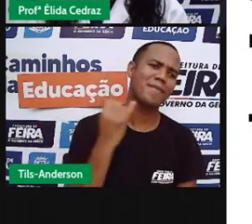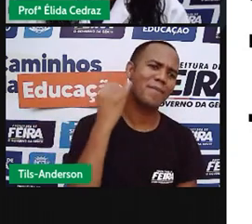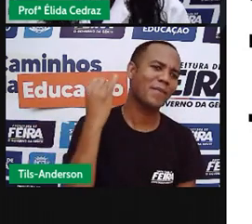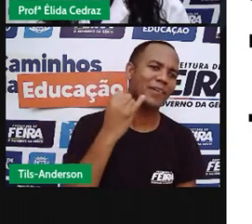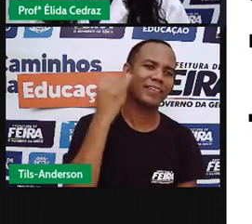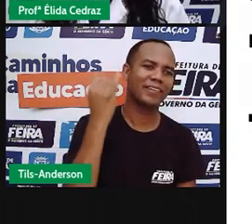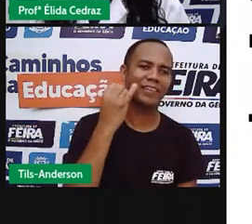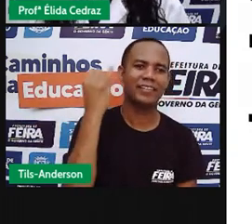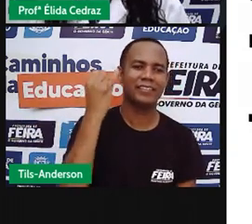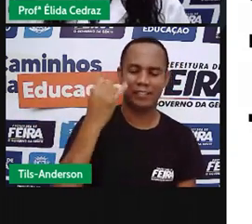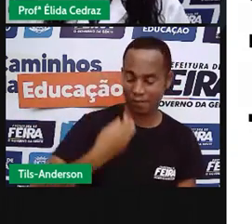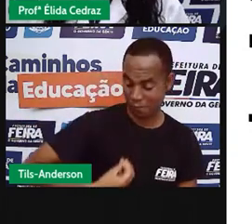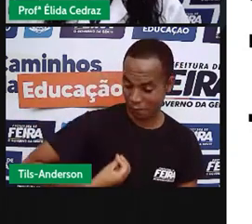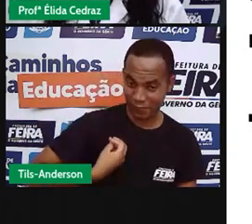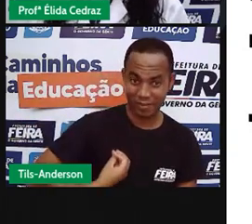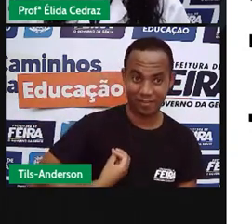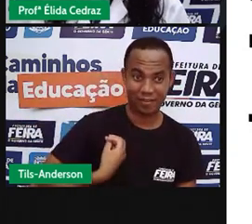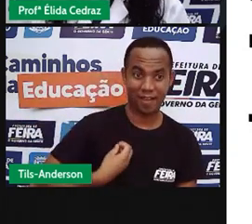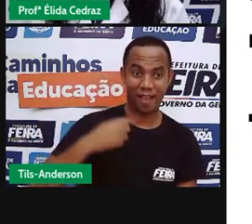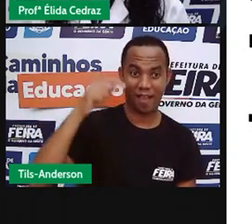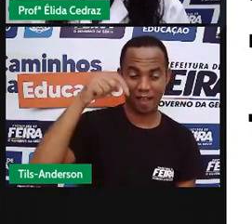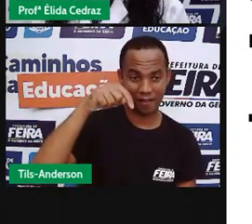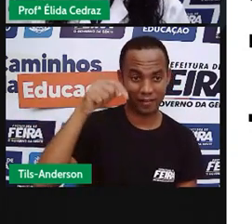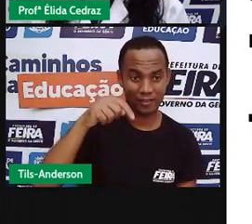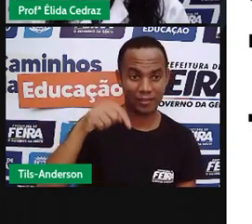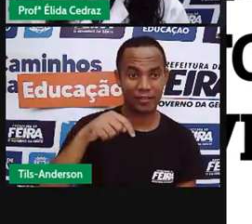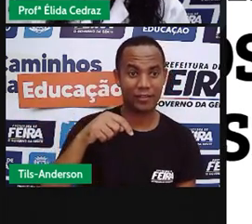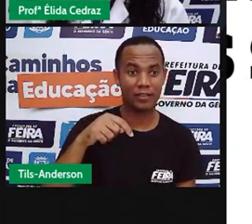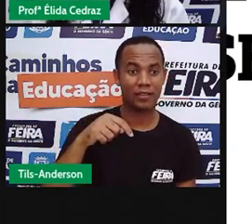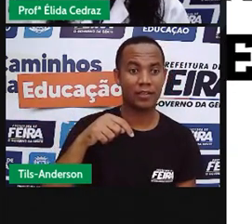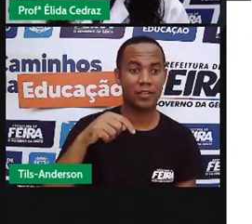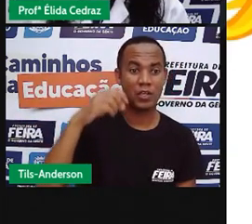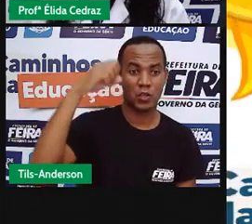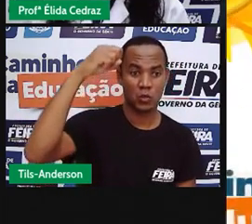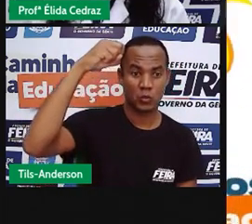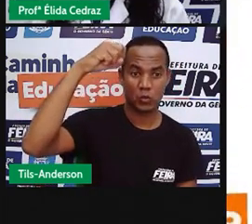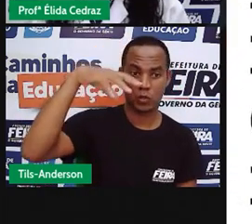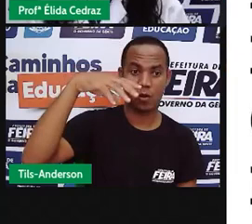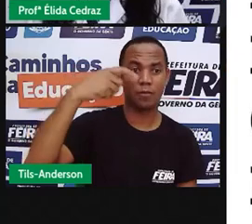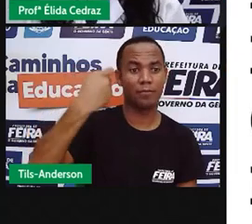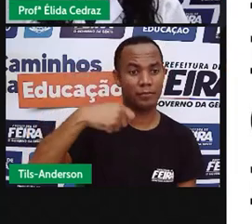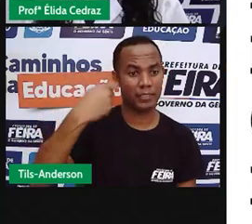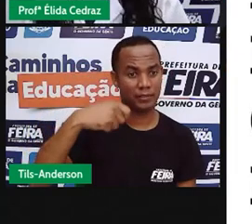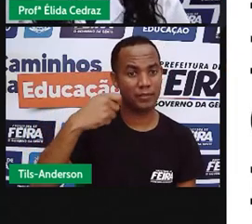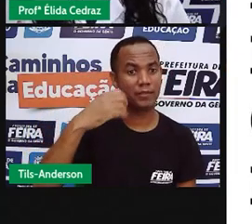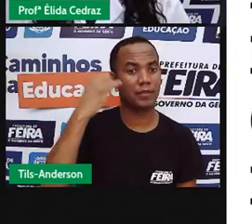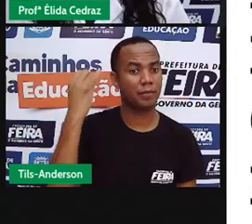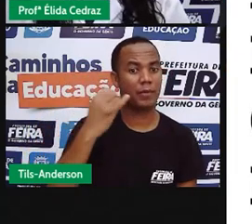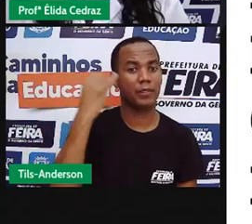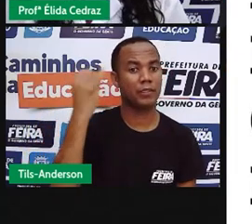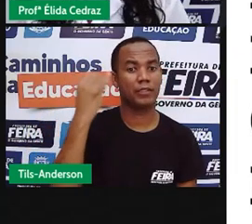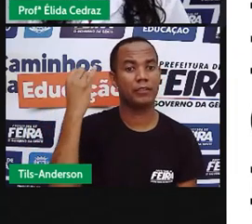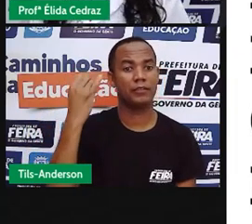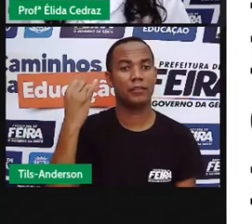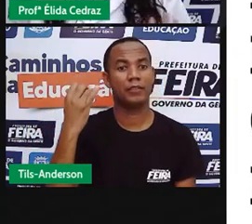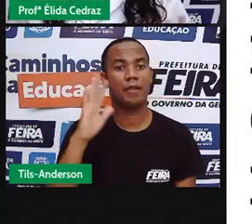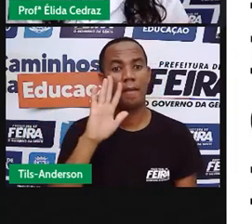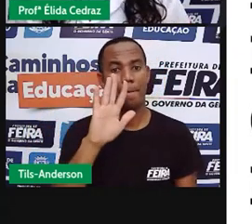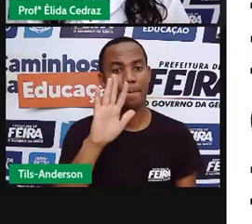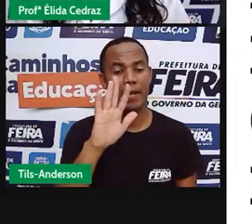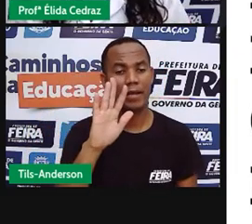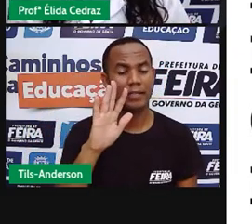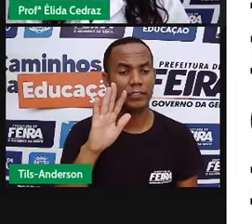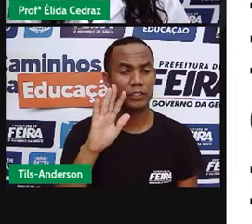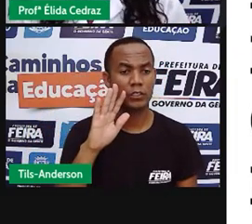todos os seres vivos. Sem o Sol, a gente nem existiria. Mas apesar de todos